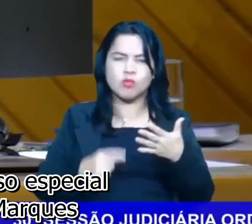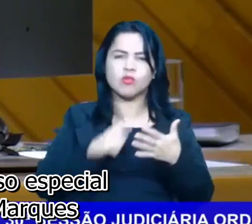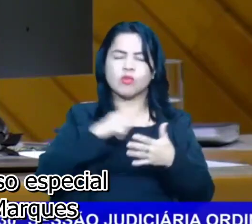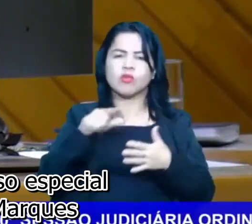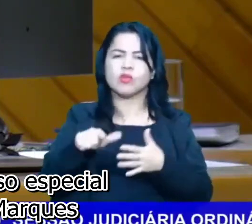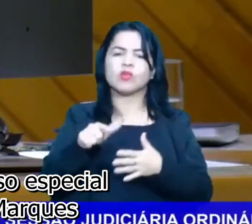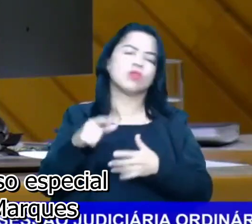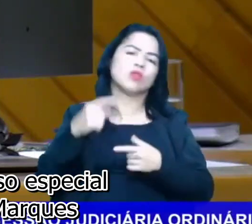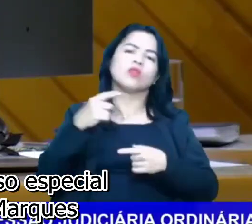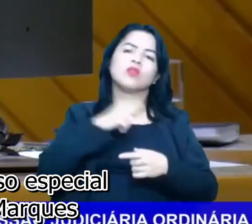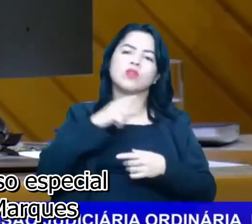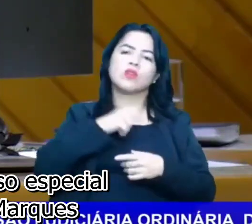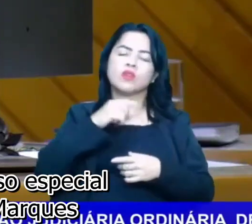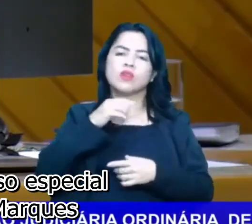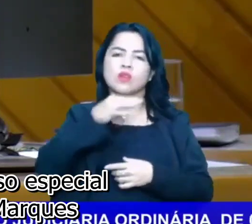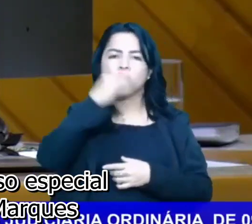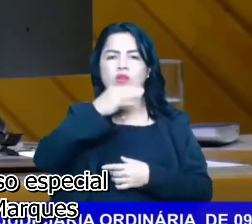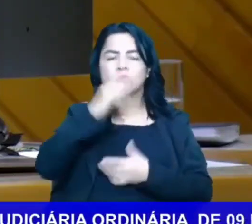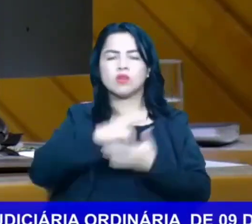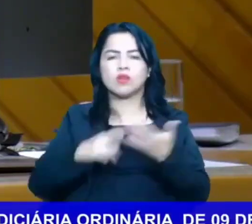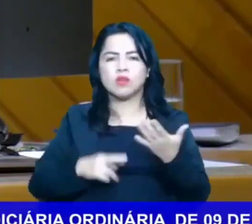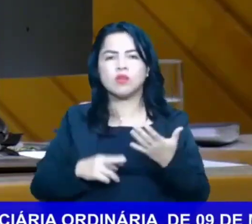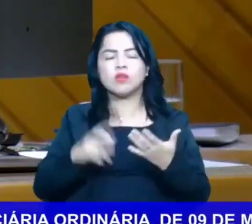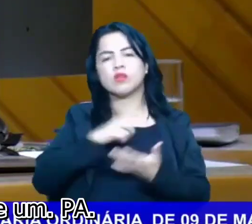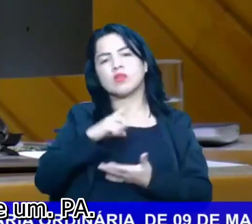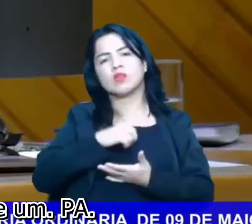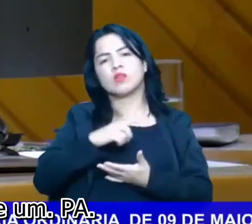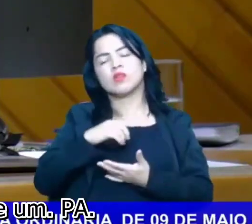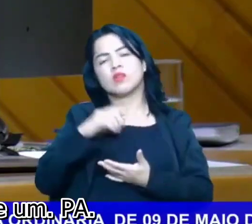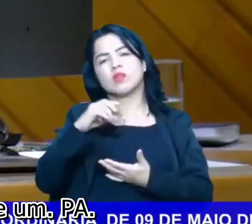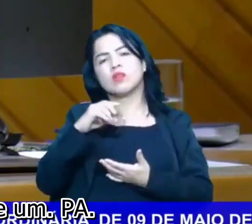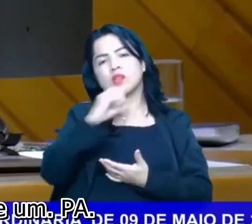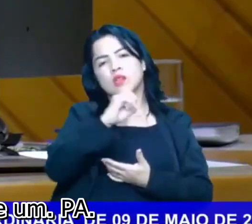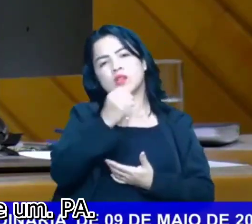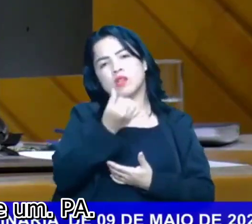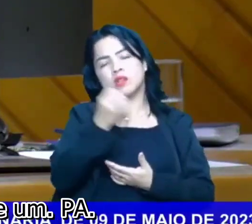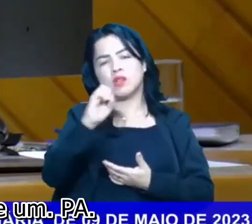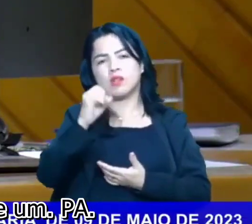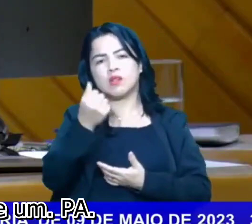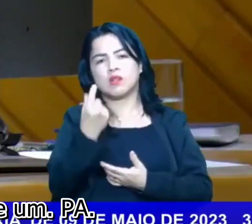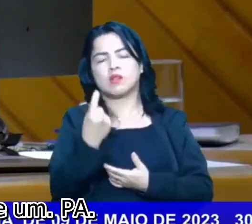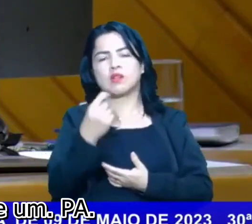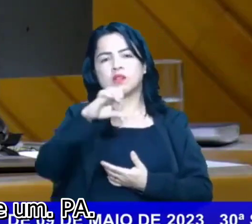eleitoral, de relatoria do Mário Campbell Marques, de